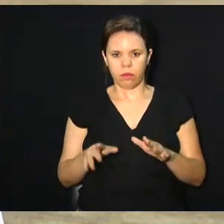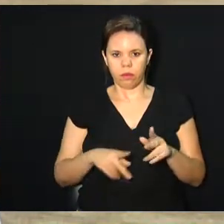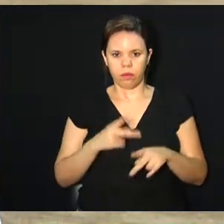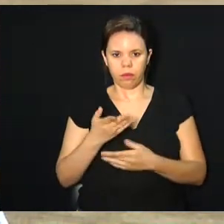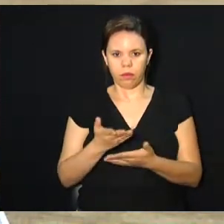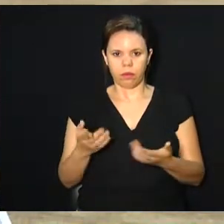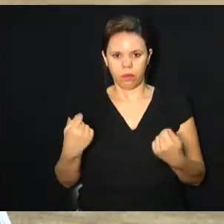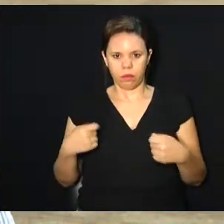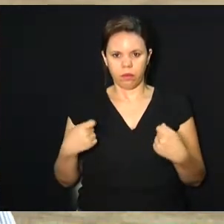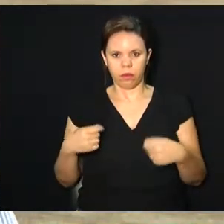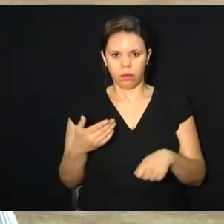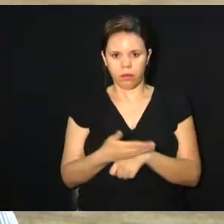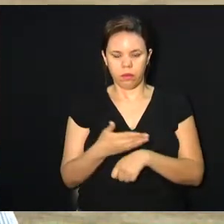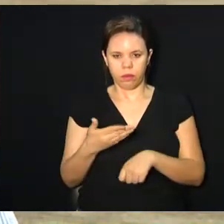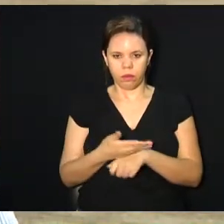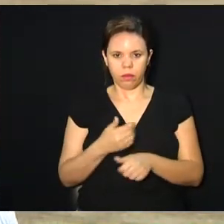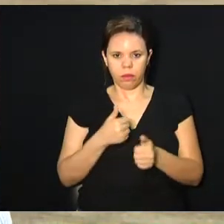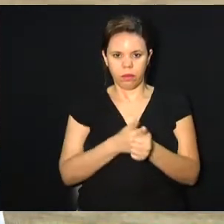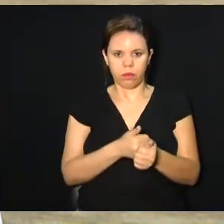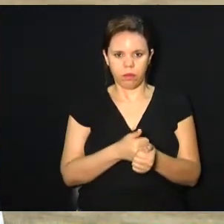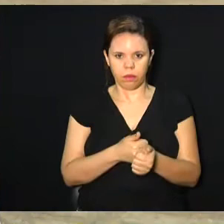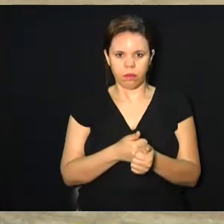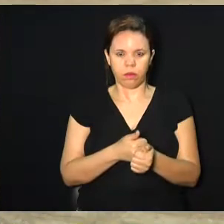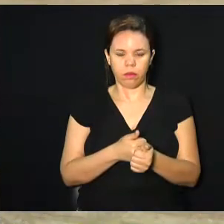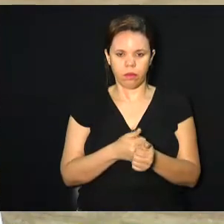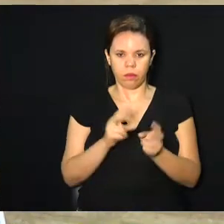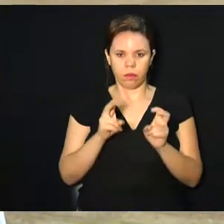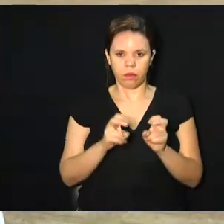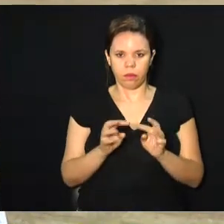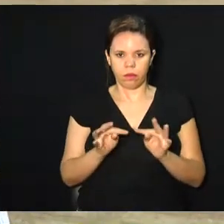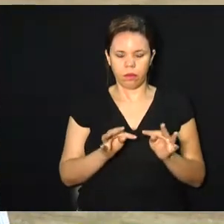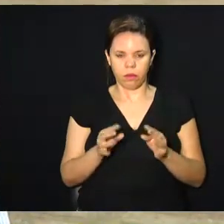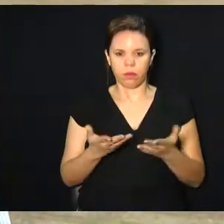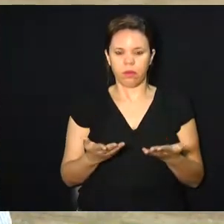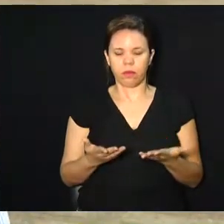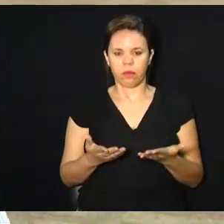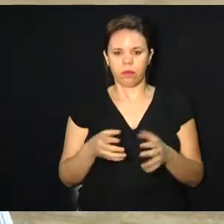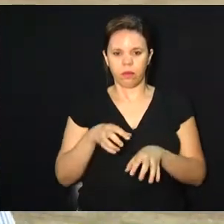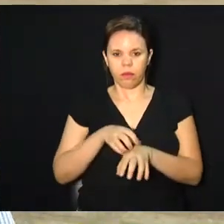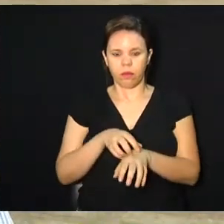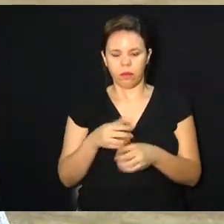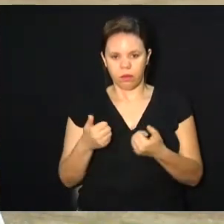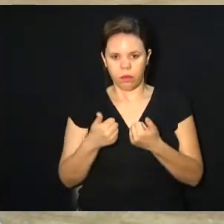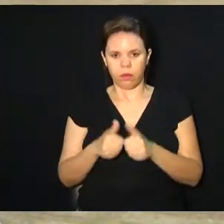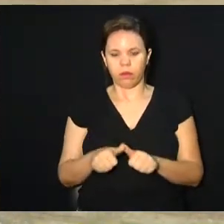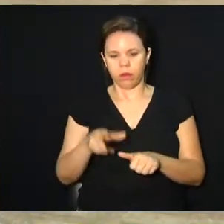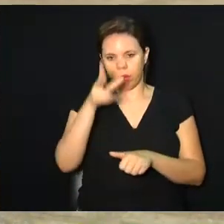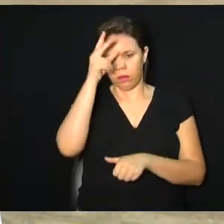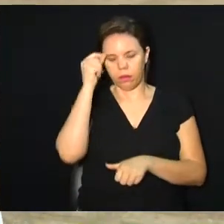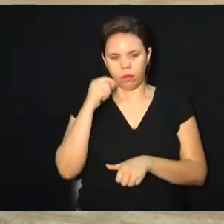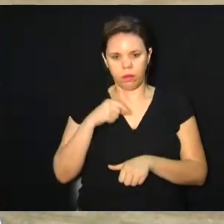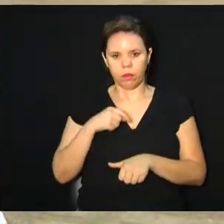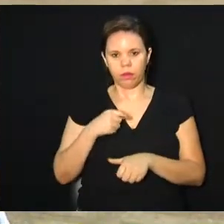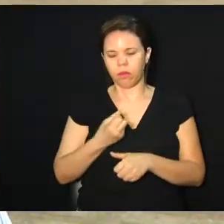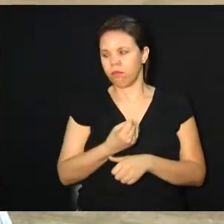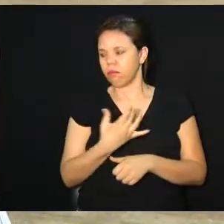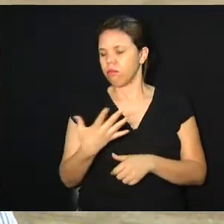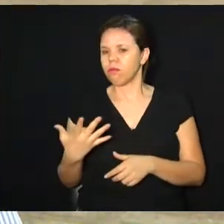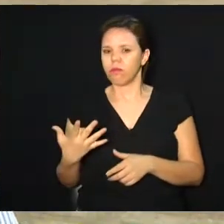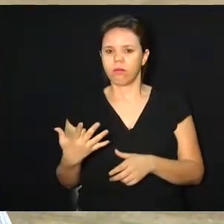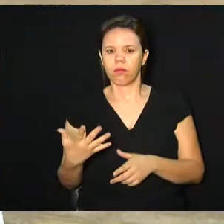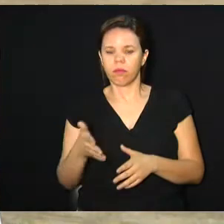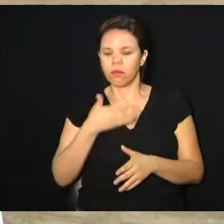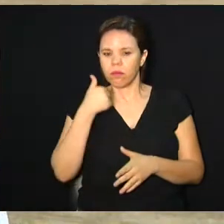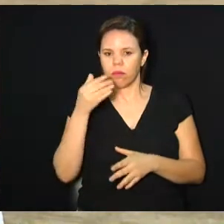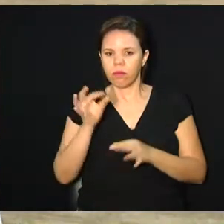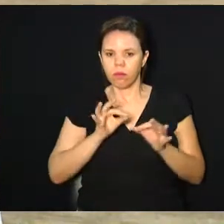população precisa participar e acompanhar, tratando do transporte público da cidade, dos ônibus, das frotas, né, as